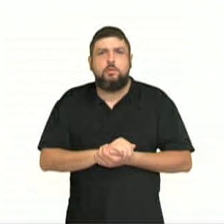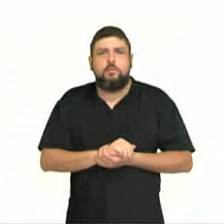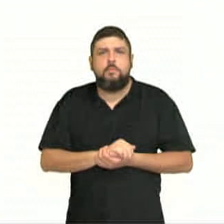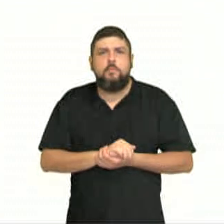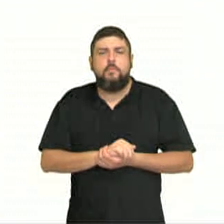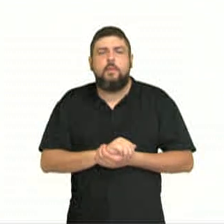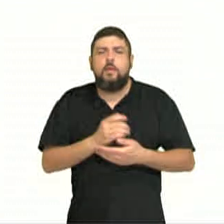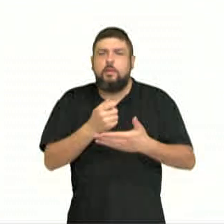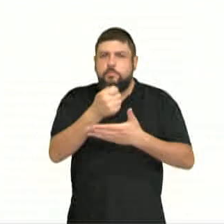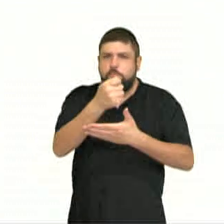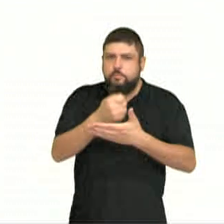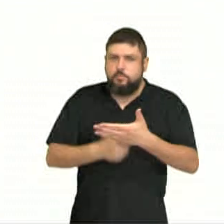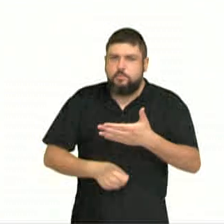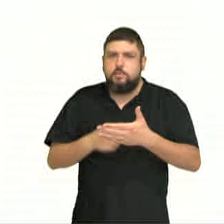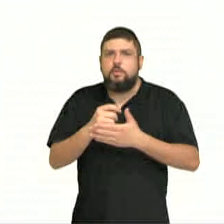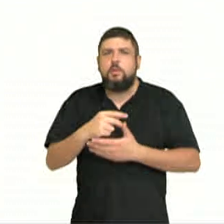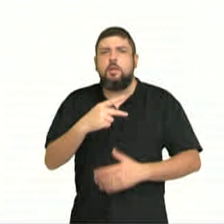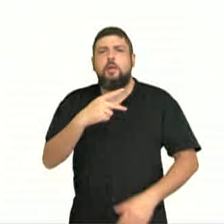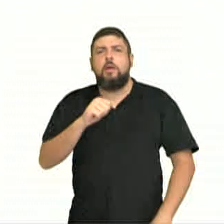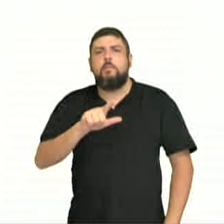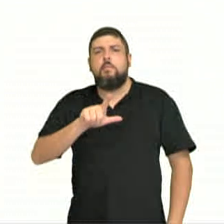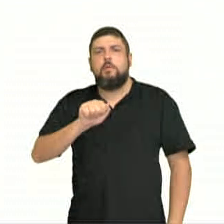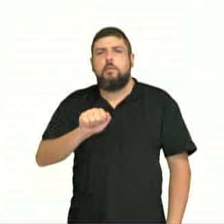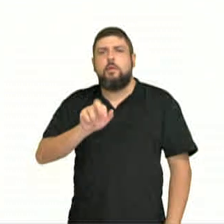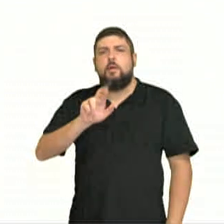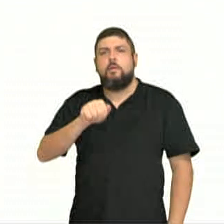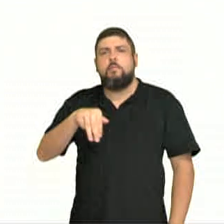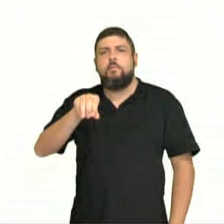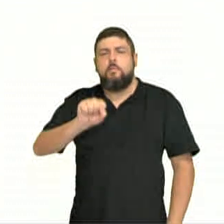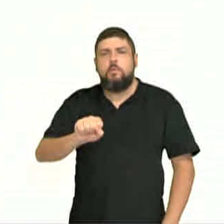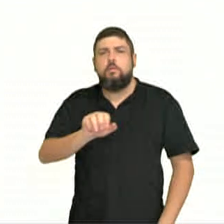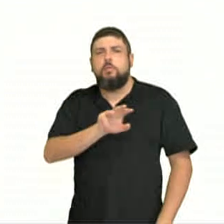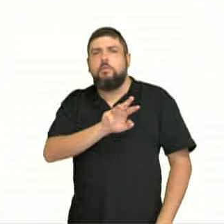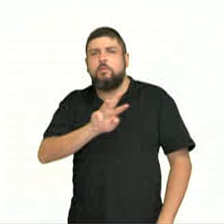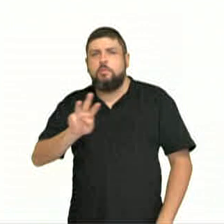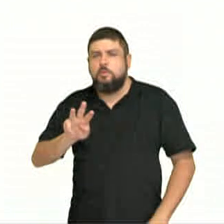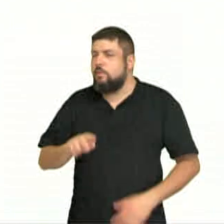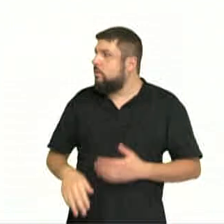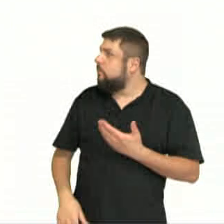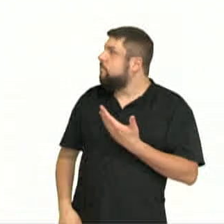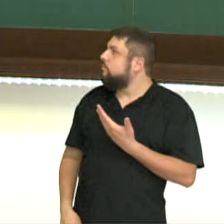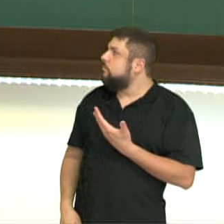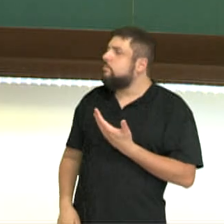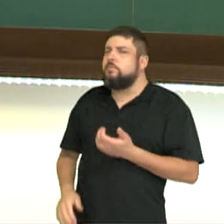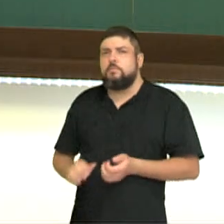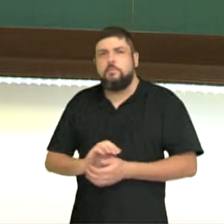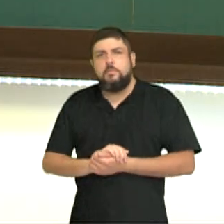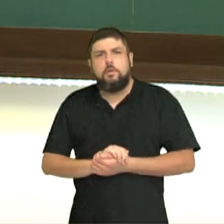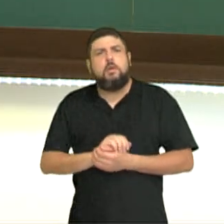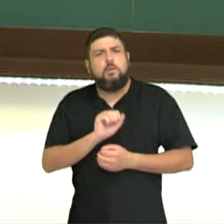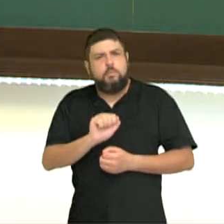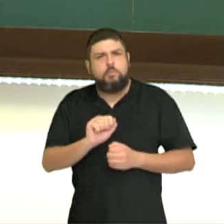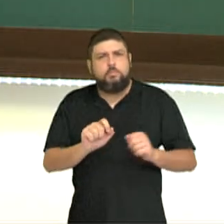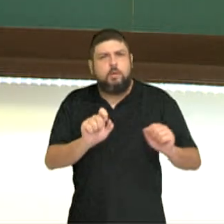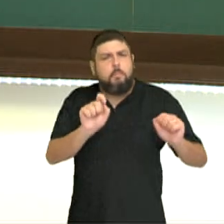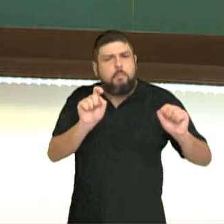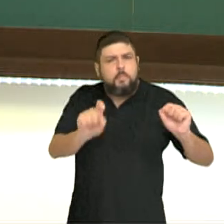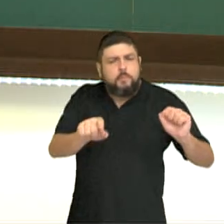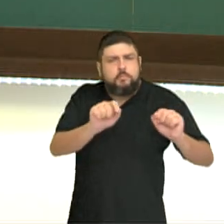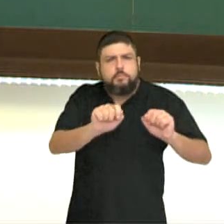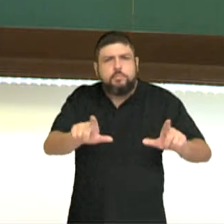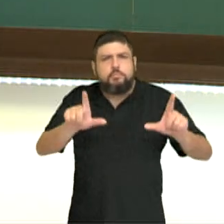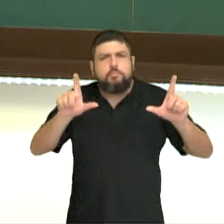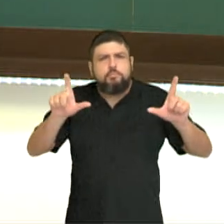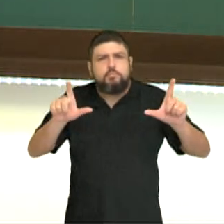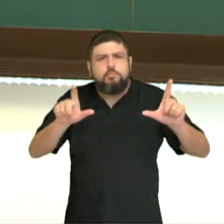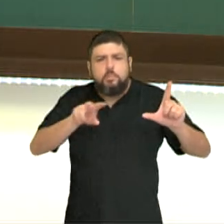site Poltrona Nerd. Você pode acessar esse site, está aqui a referência, para você ler outras resenhas, tá? Que tem lá também.